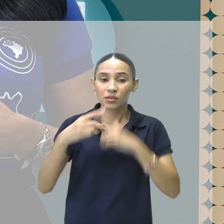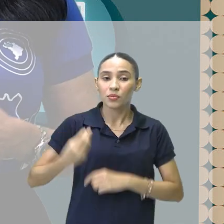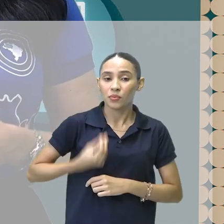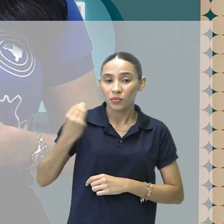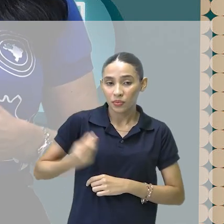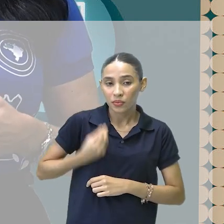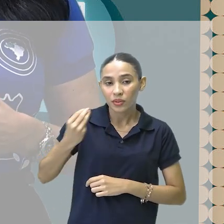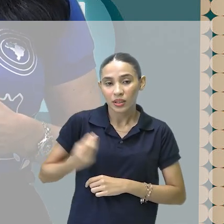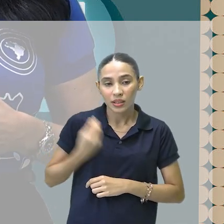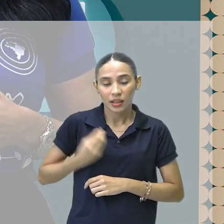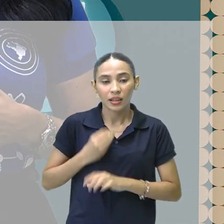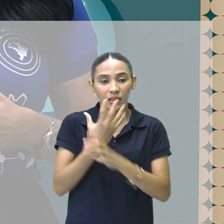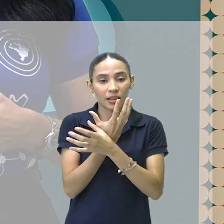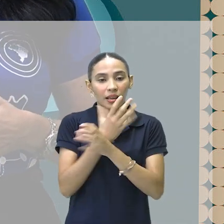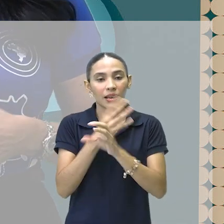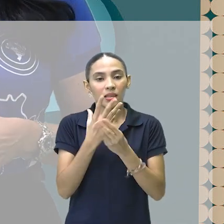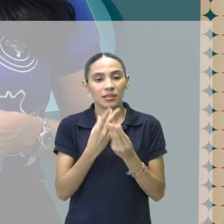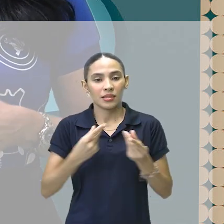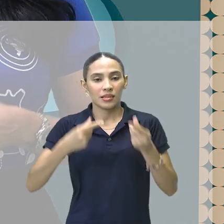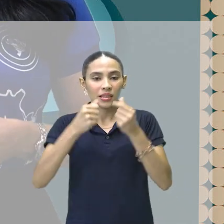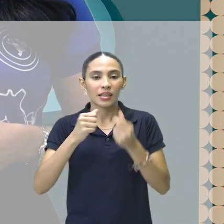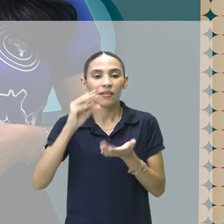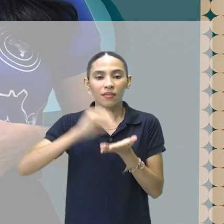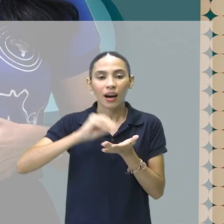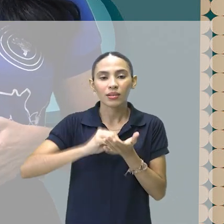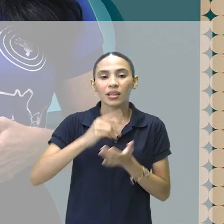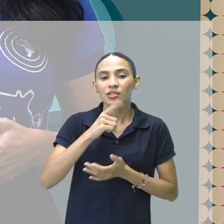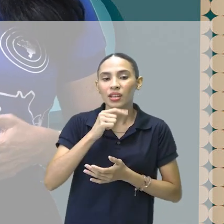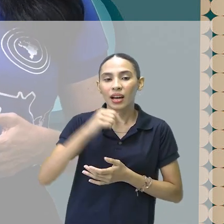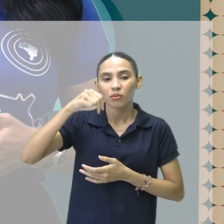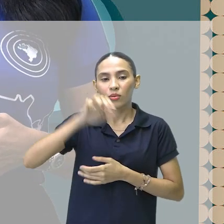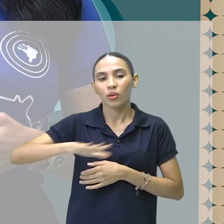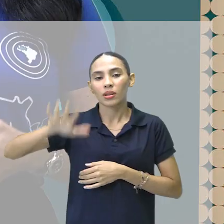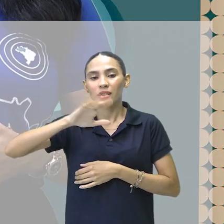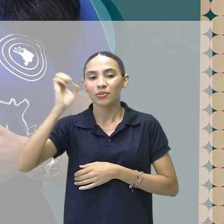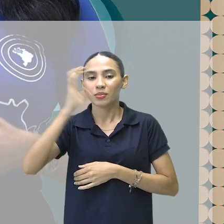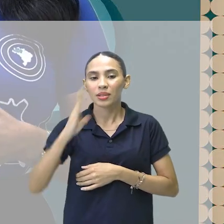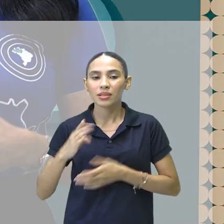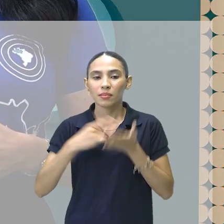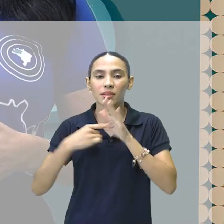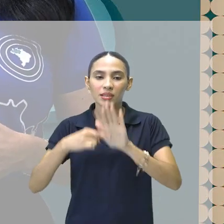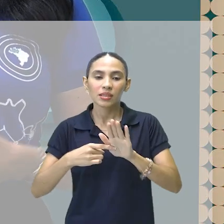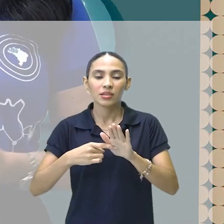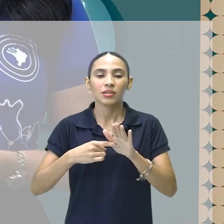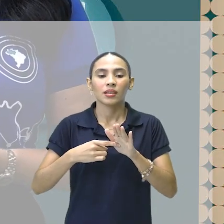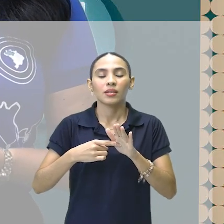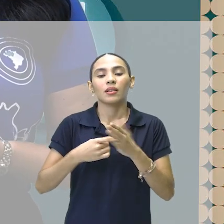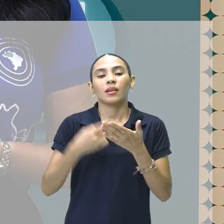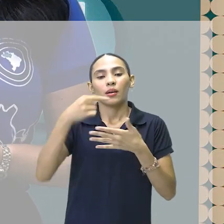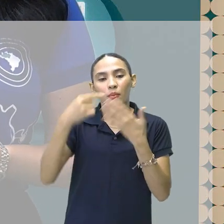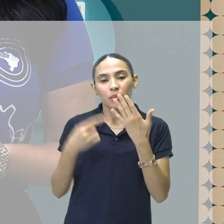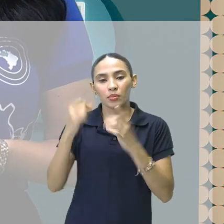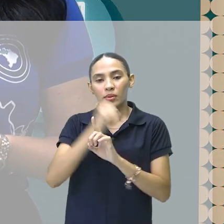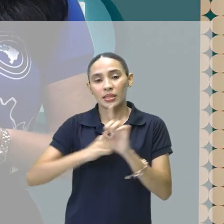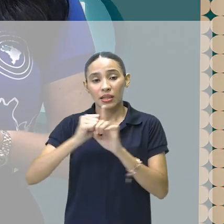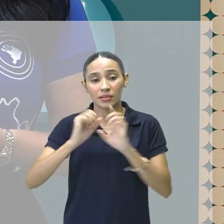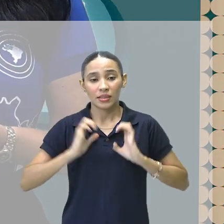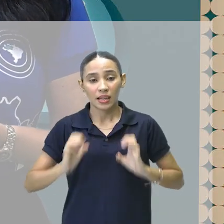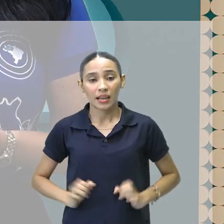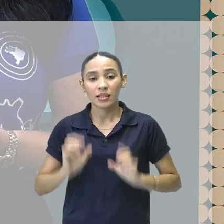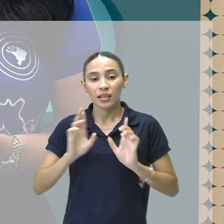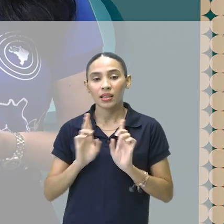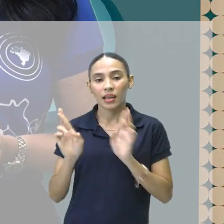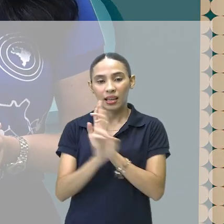da seca do Nordeste do Brasil, destacando questões sociais e éticas relacionadas à pobreza e